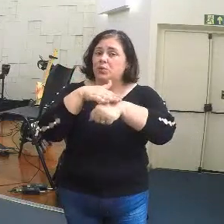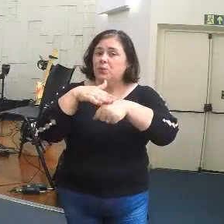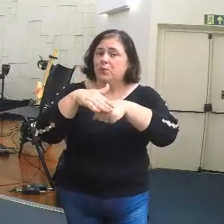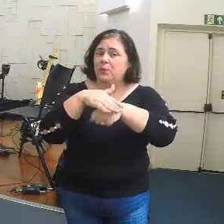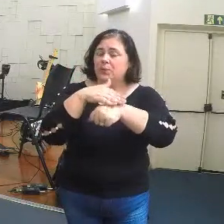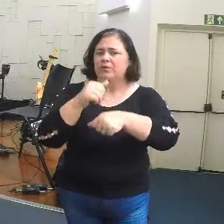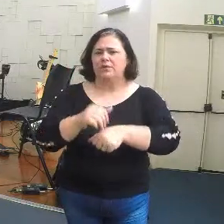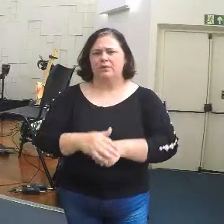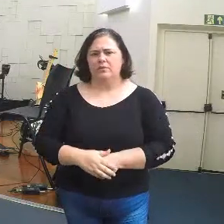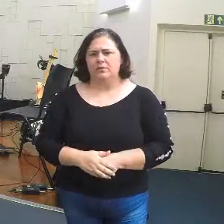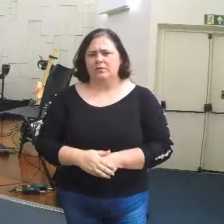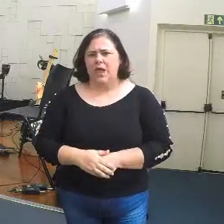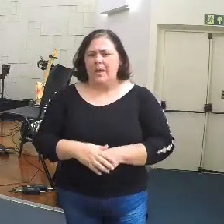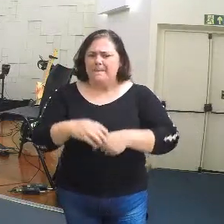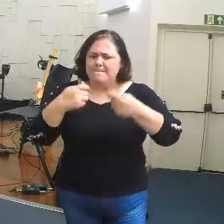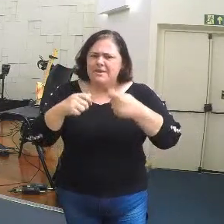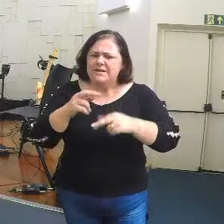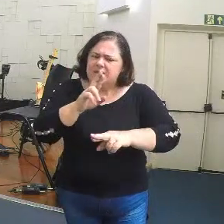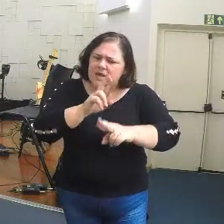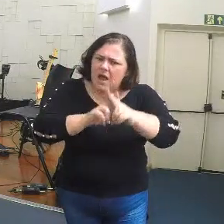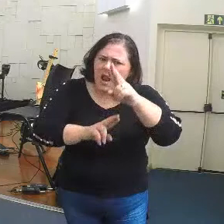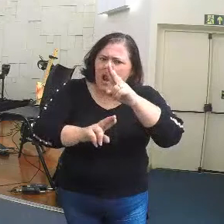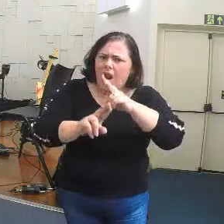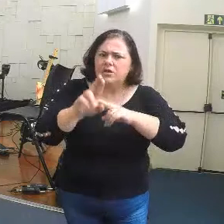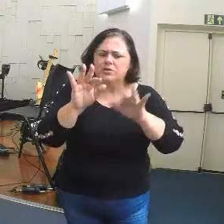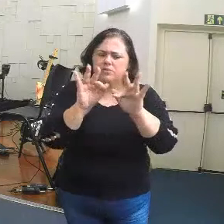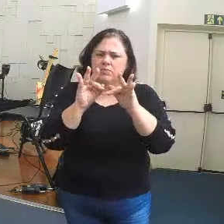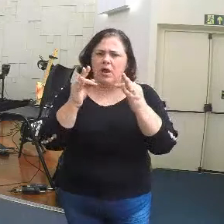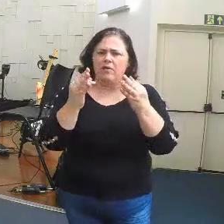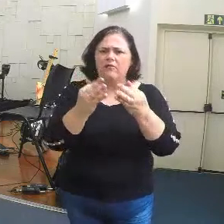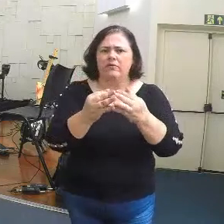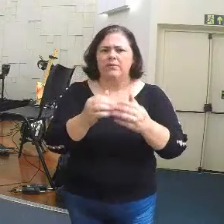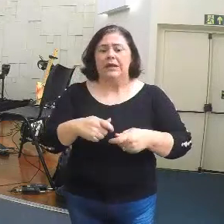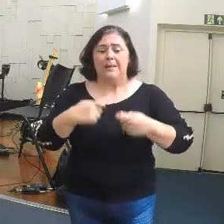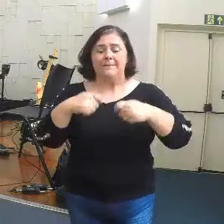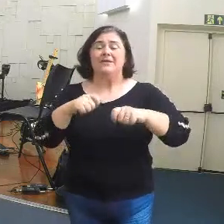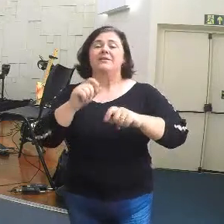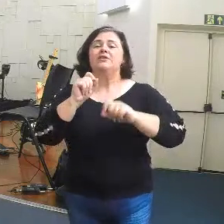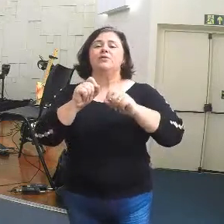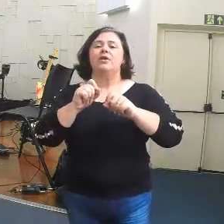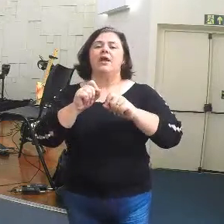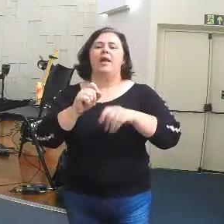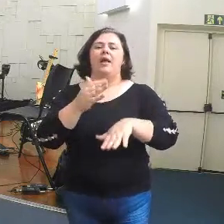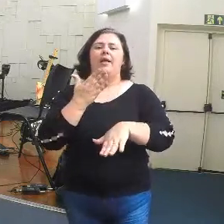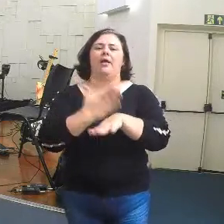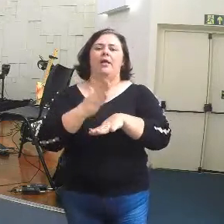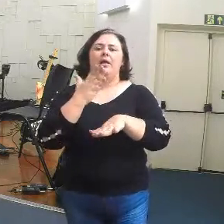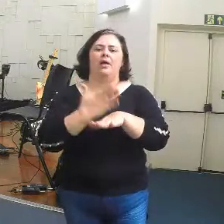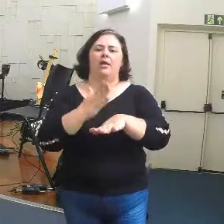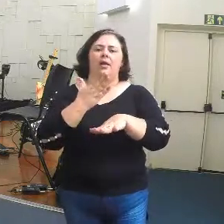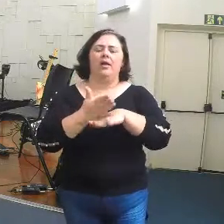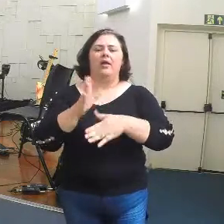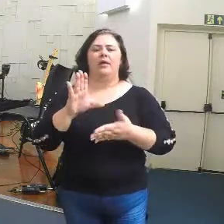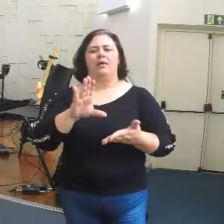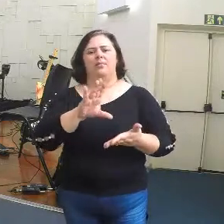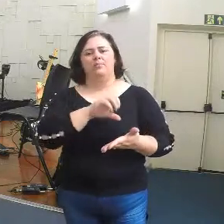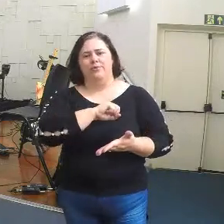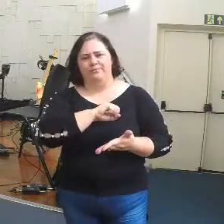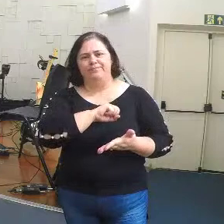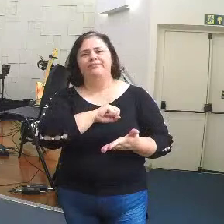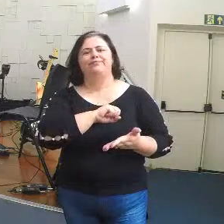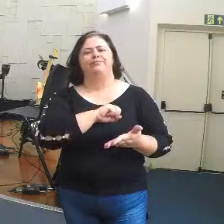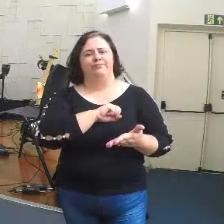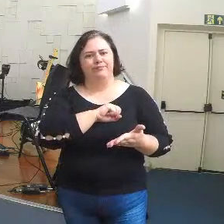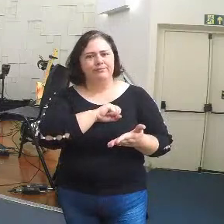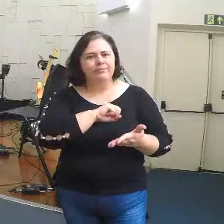como cancelar? Você tem como apagar esse perfil da vida real? Não tem. Aí você sente medo, e você